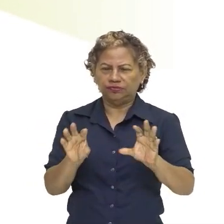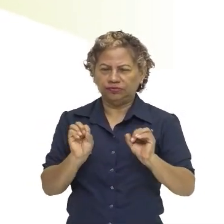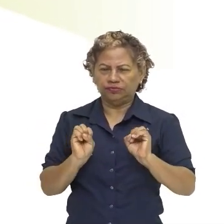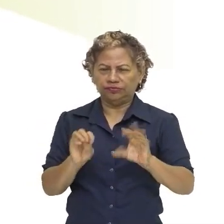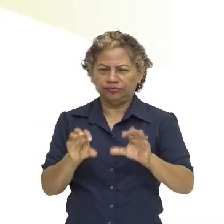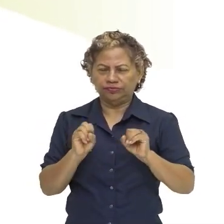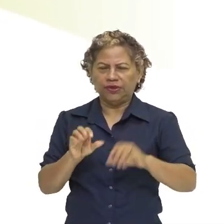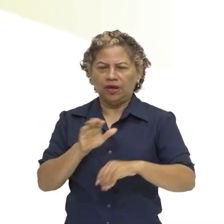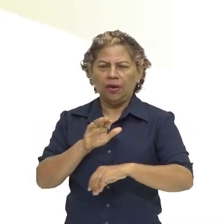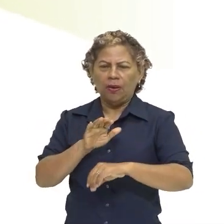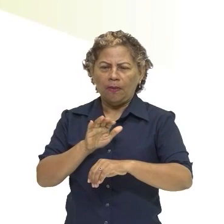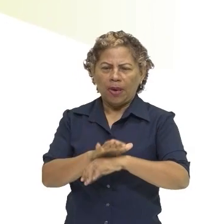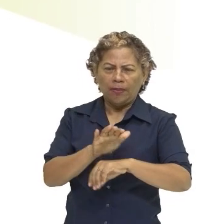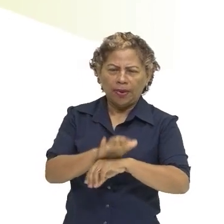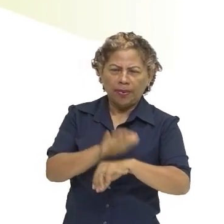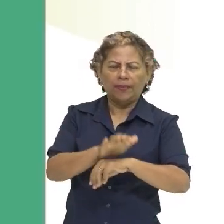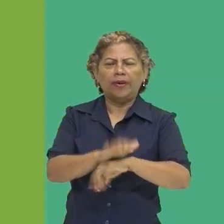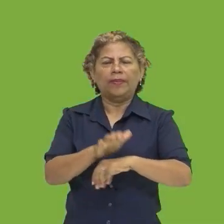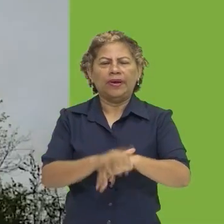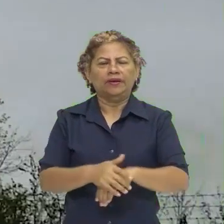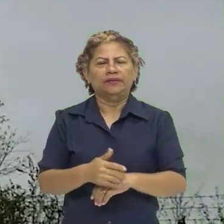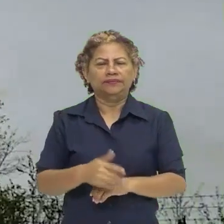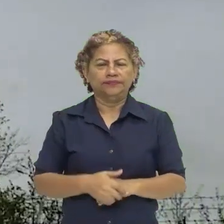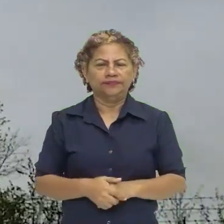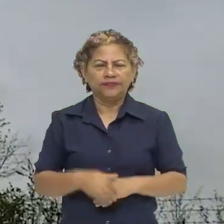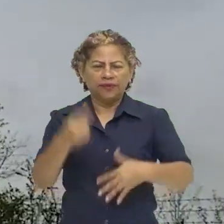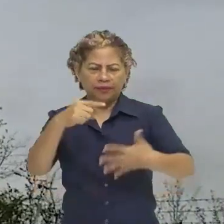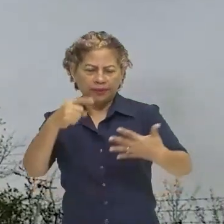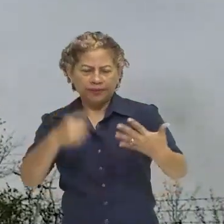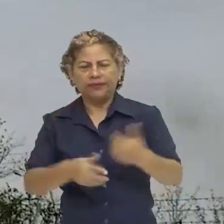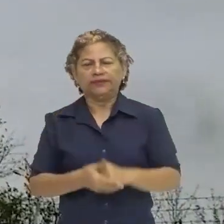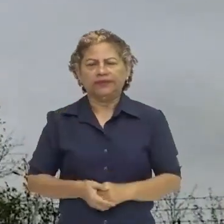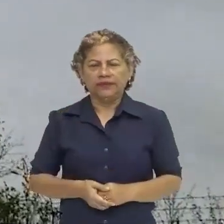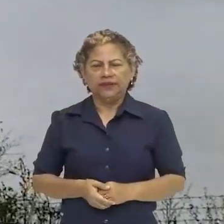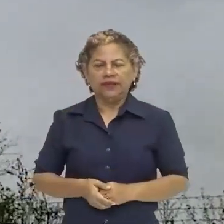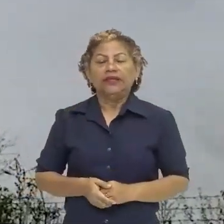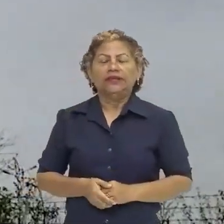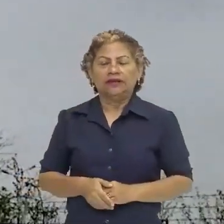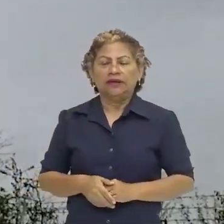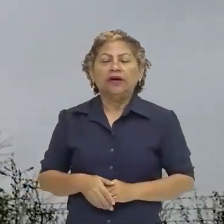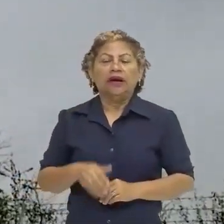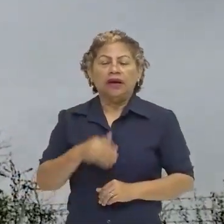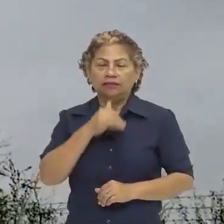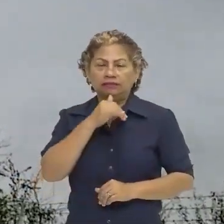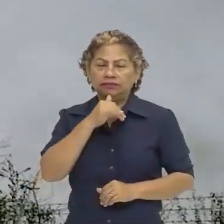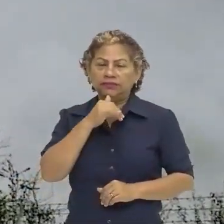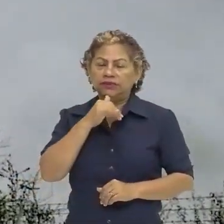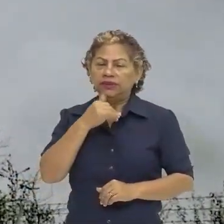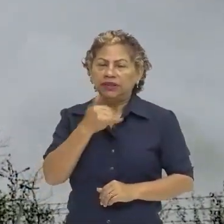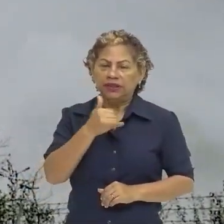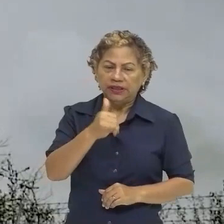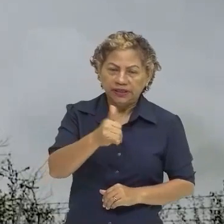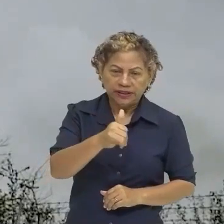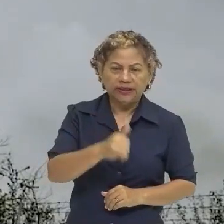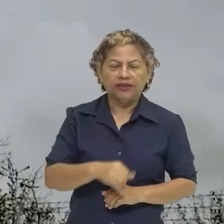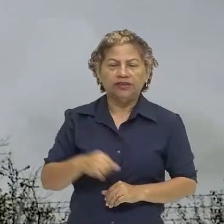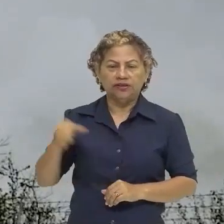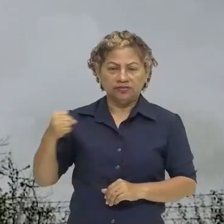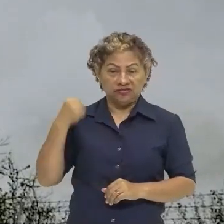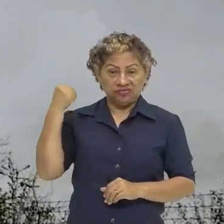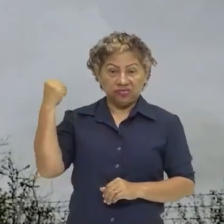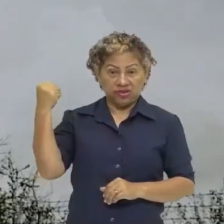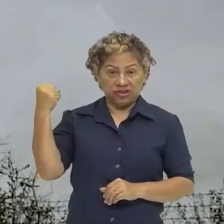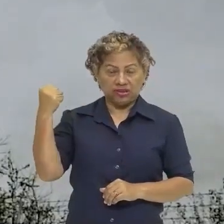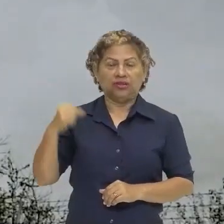a buzina, entre outras. A energia potencial de interação gravitacional